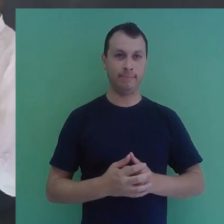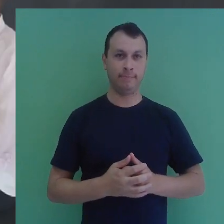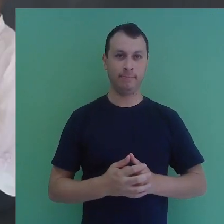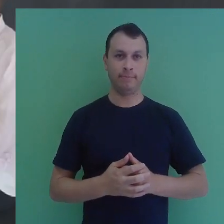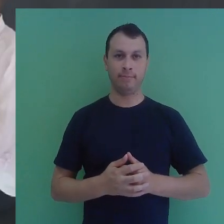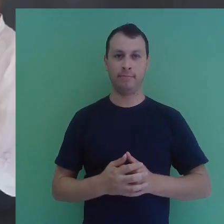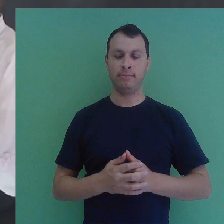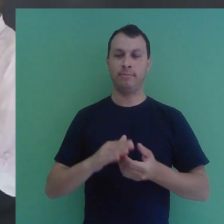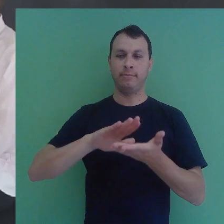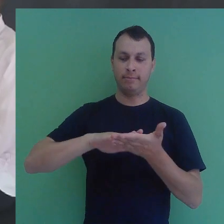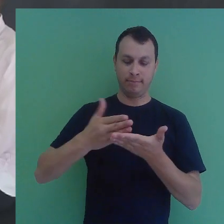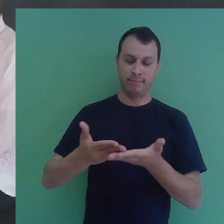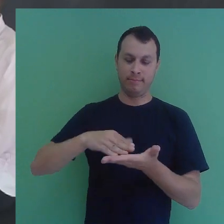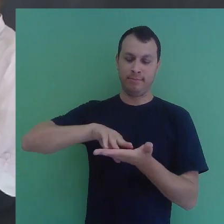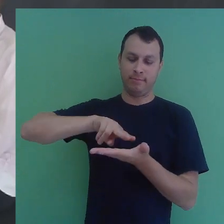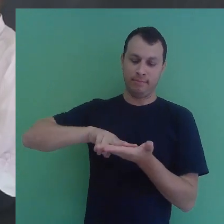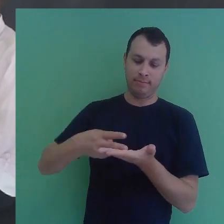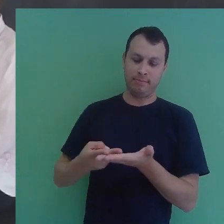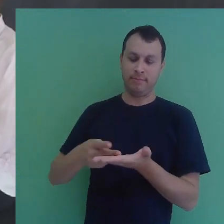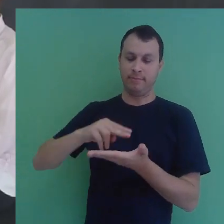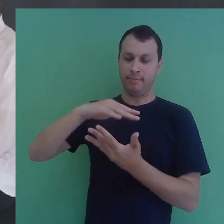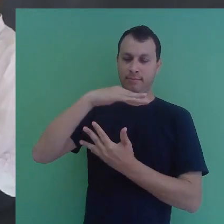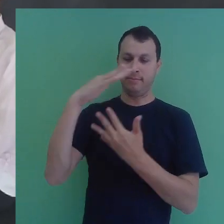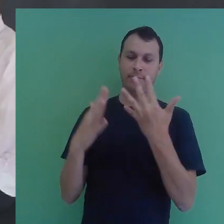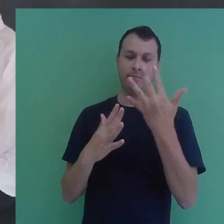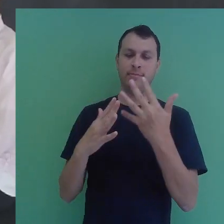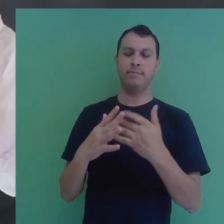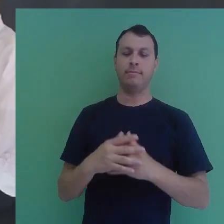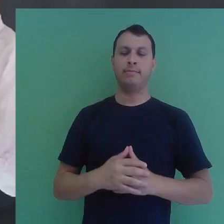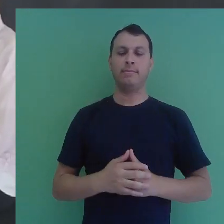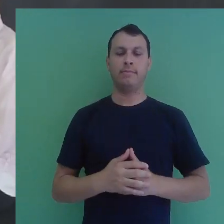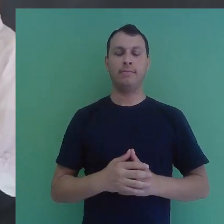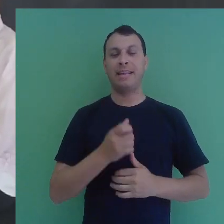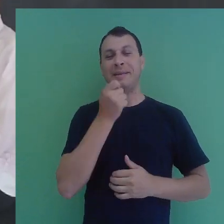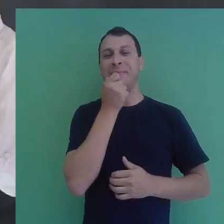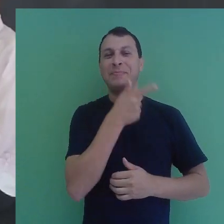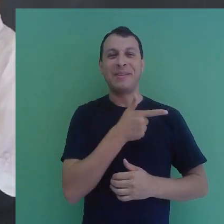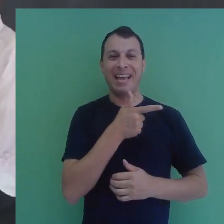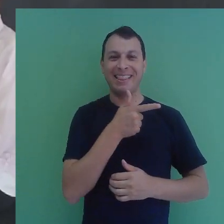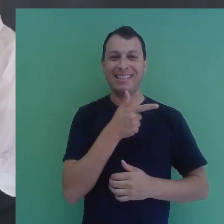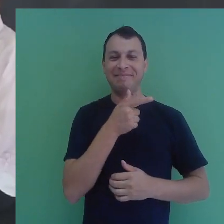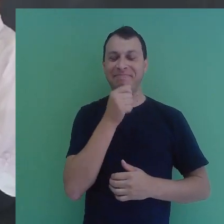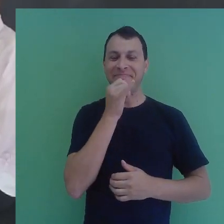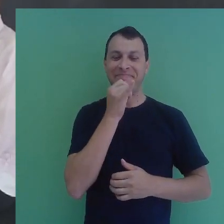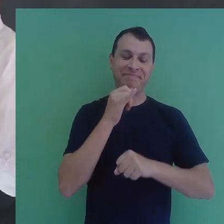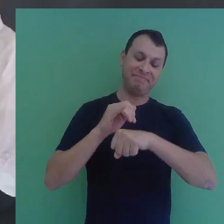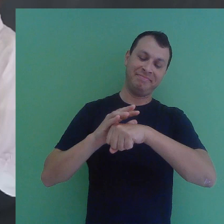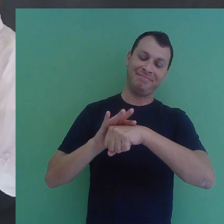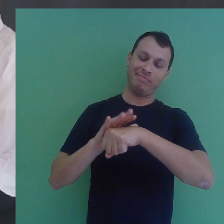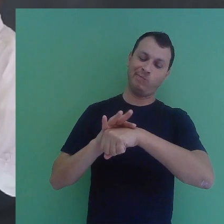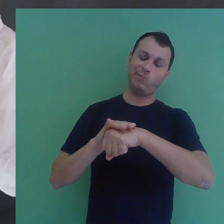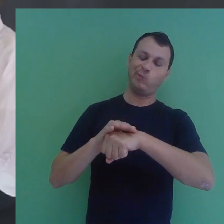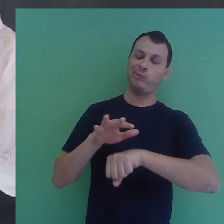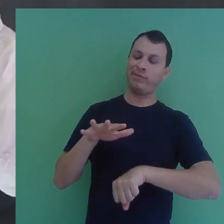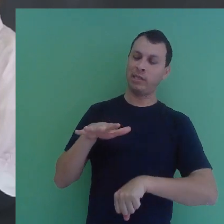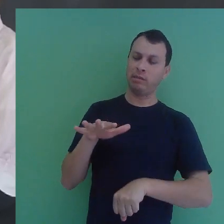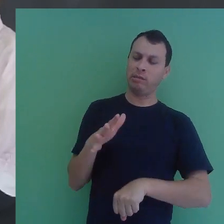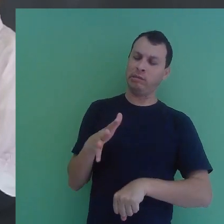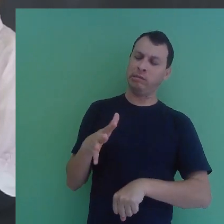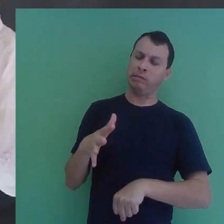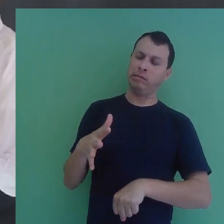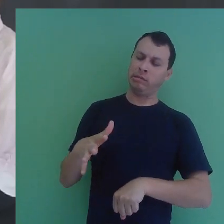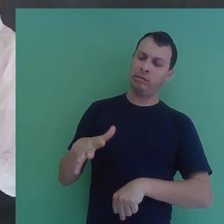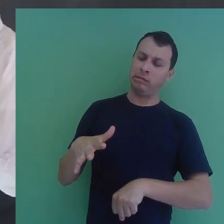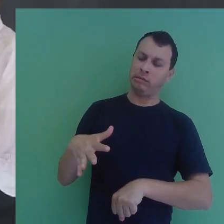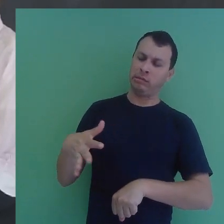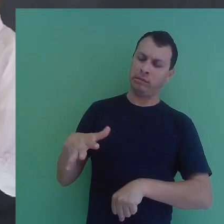Um intérprete de Libras, vamos pegar aqui claro, piada, né? Isso que eu tô falando, exemplo prático. Intérprete de Libras com